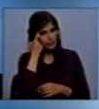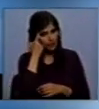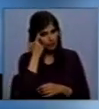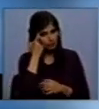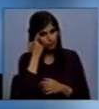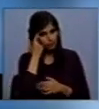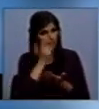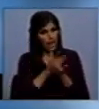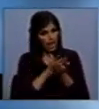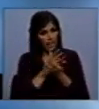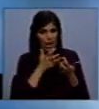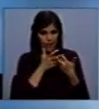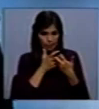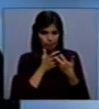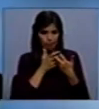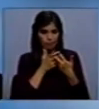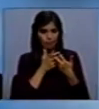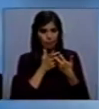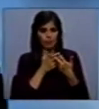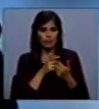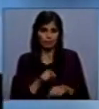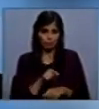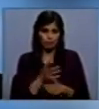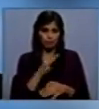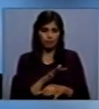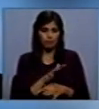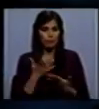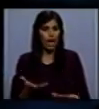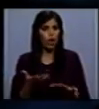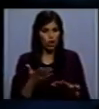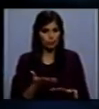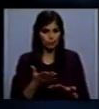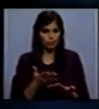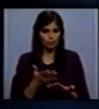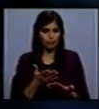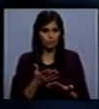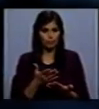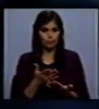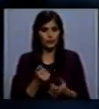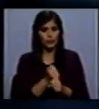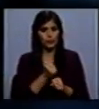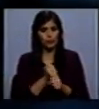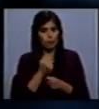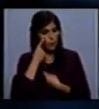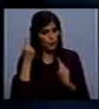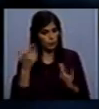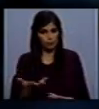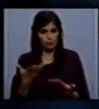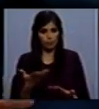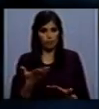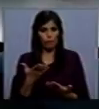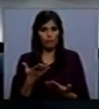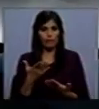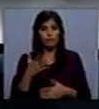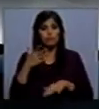pelo meio mas ele sempre uma guerra frança nós temos nesta altura é e nesta época em que queremos viver não foi